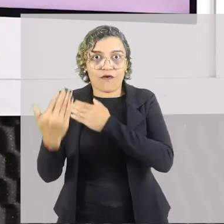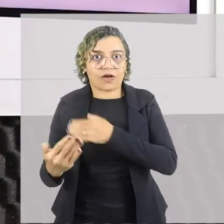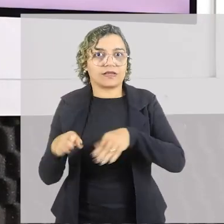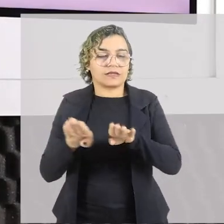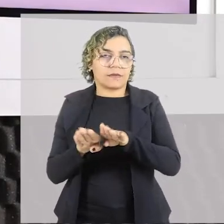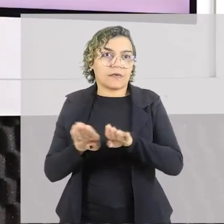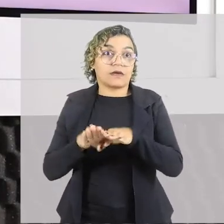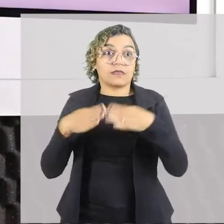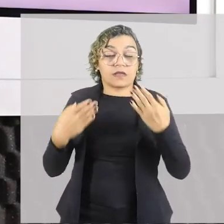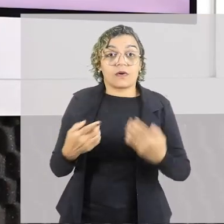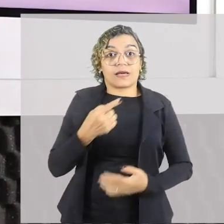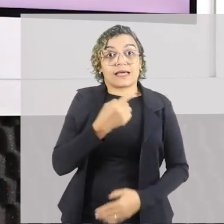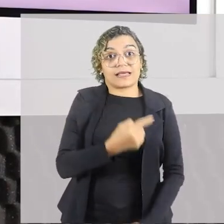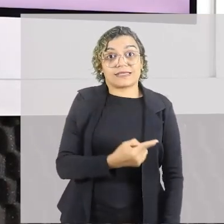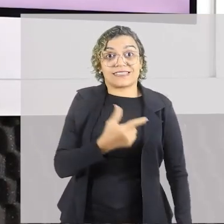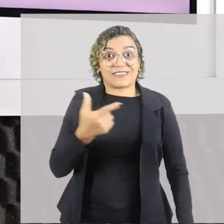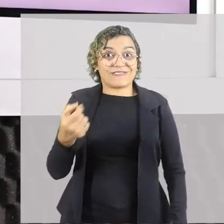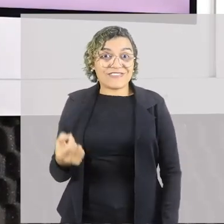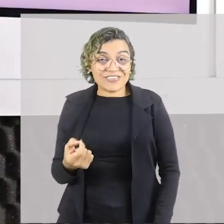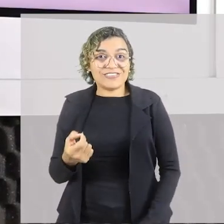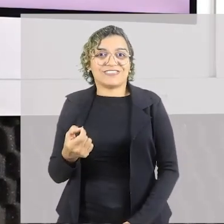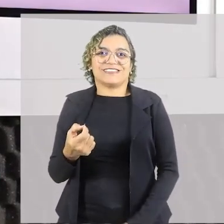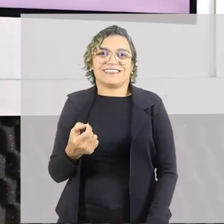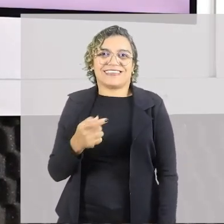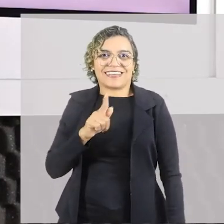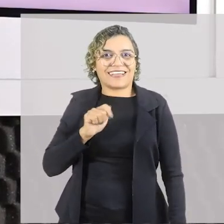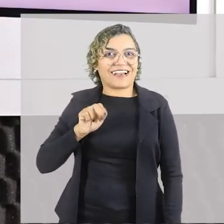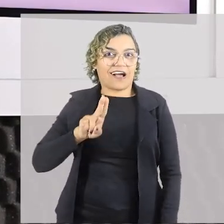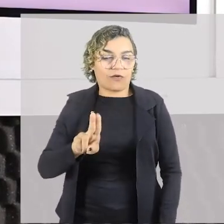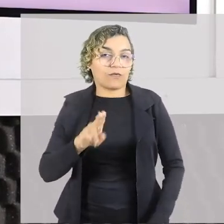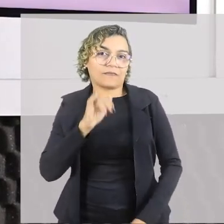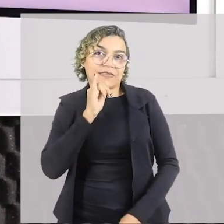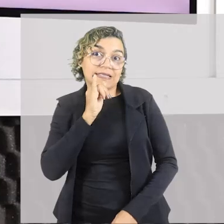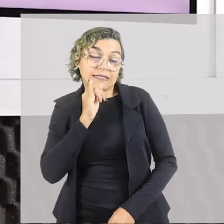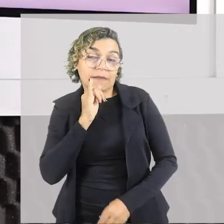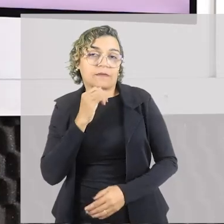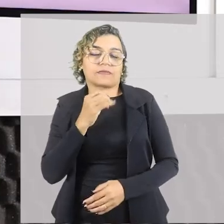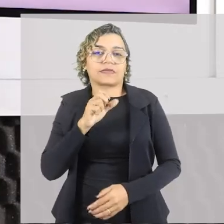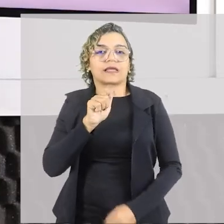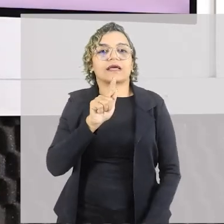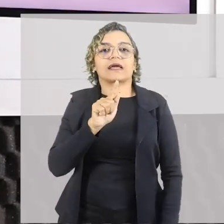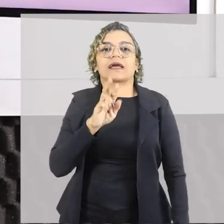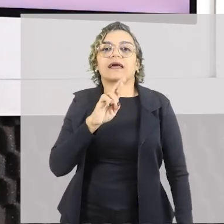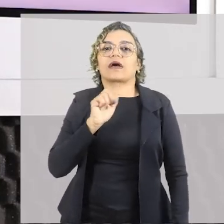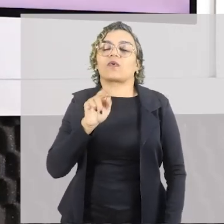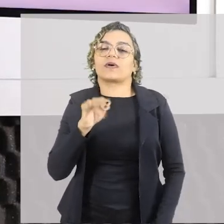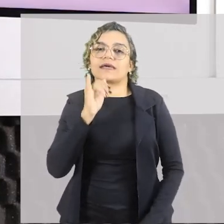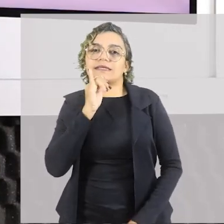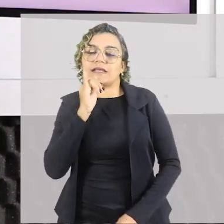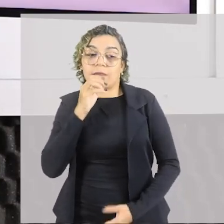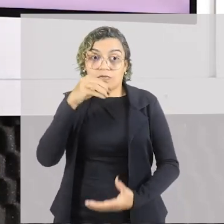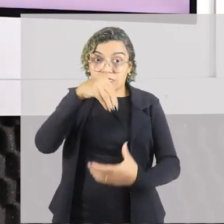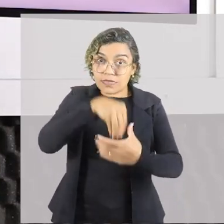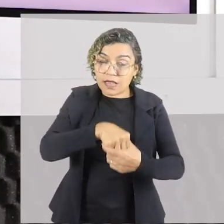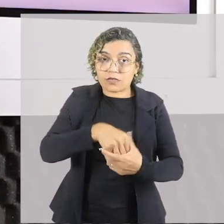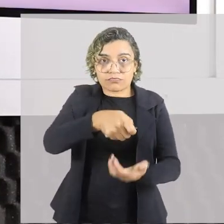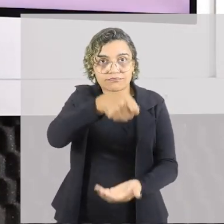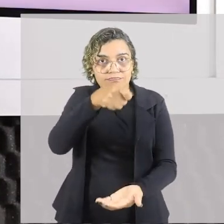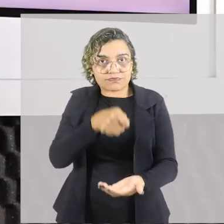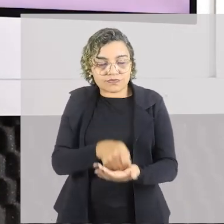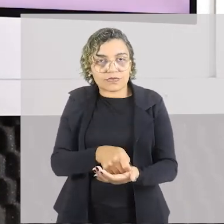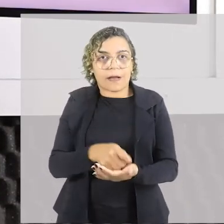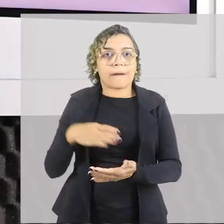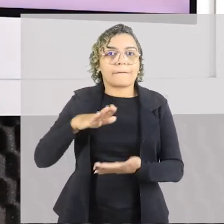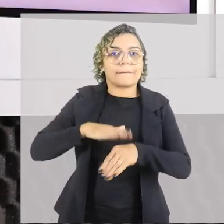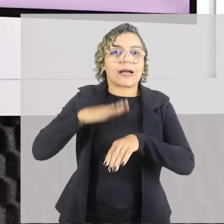fazer isso a 120 graus. Então, dentro da panela de pressão, por que o alimento fica pronto mais rápido? É porque lá dentro a água consegue ficar